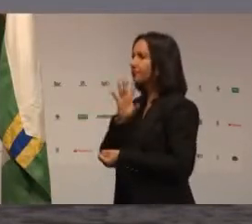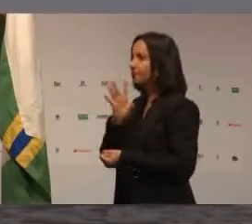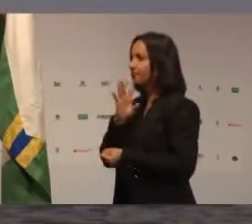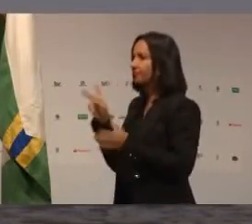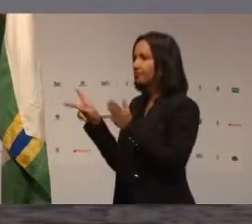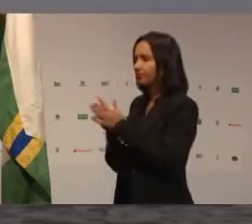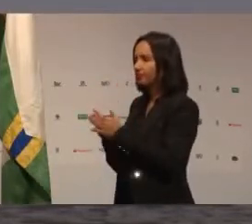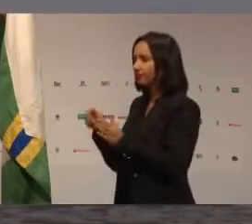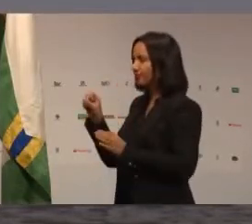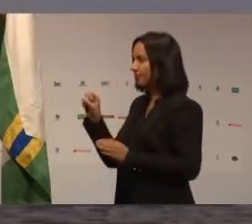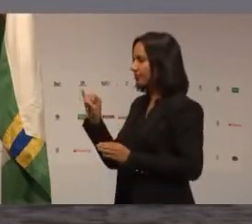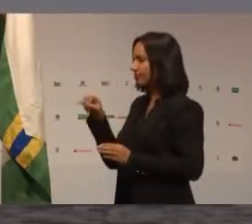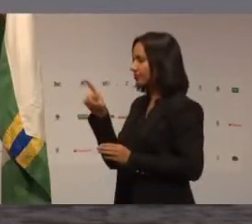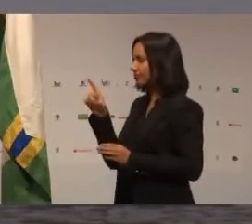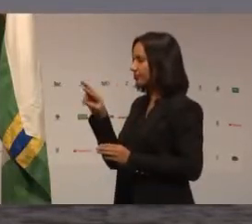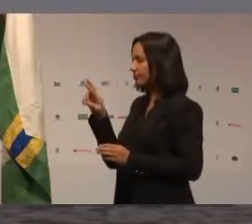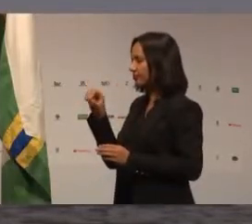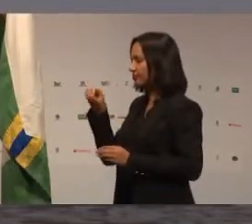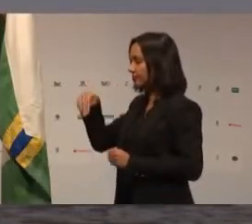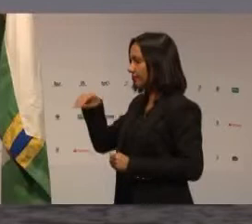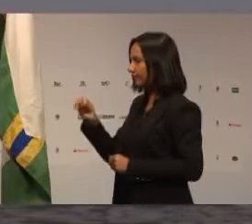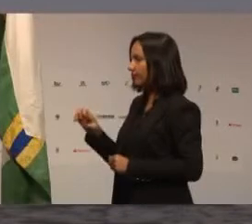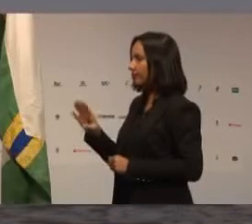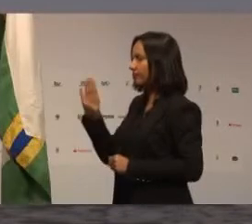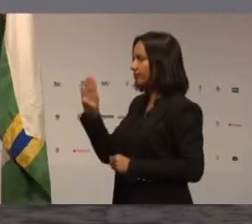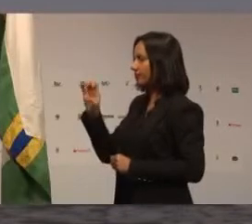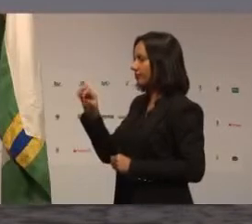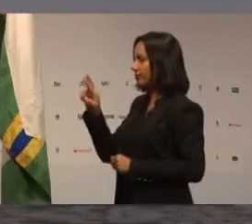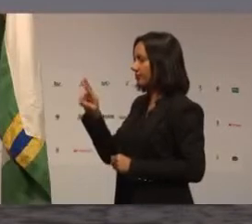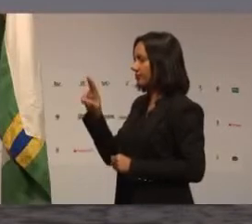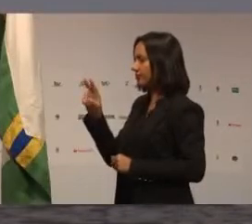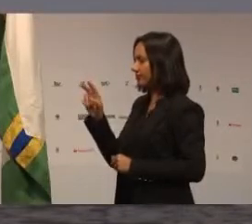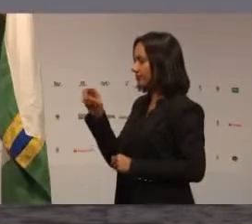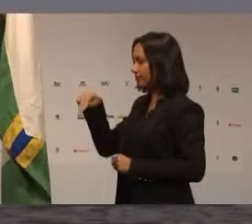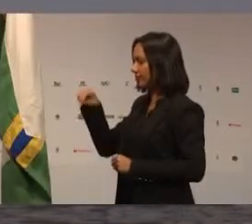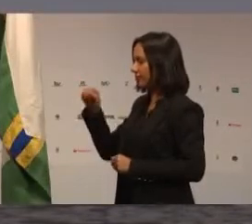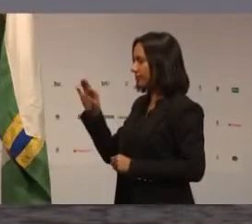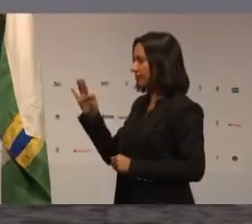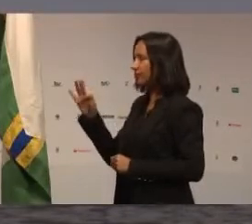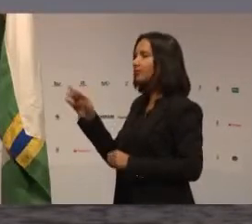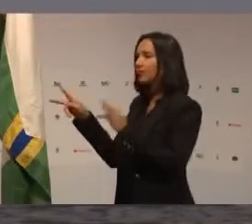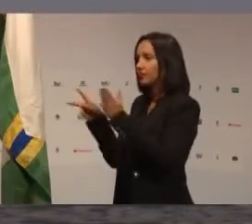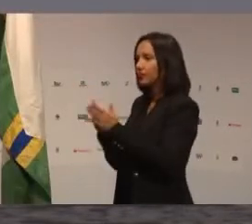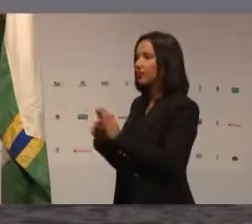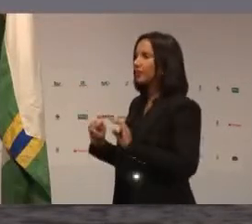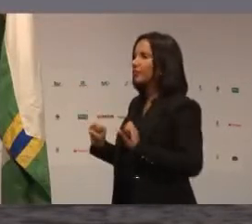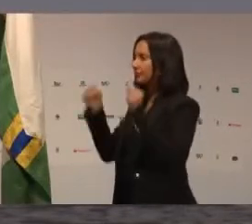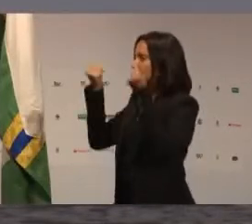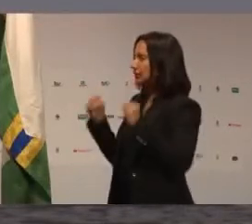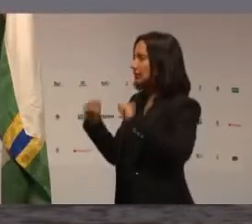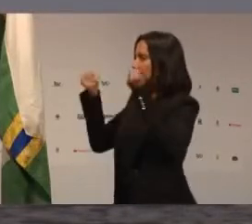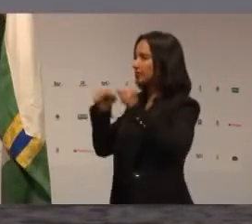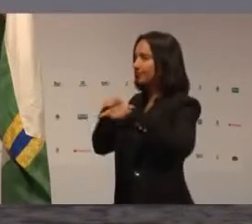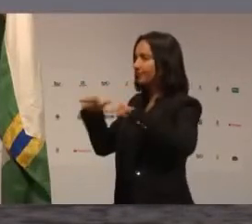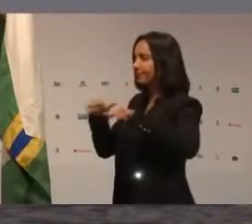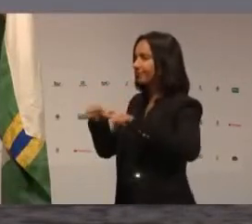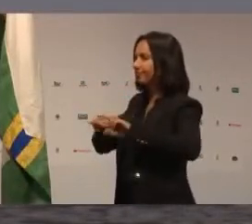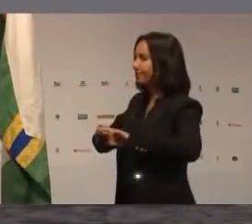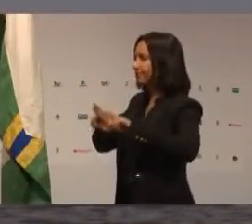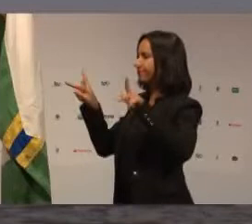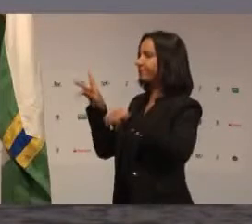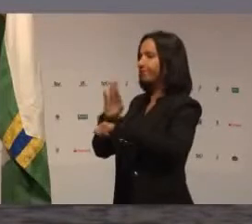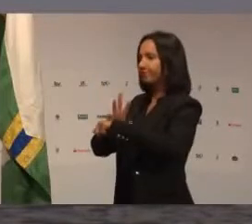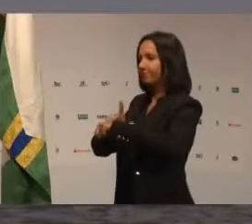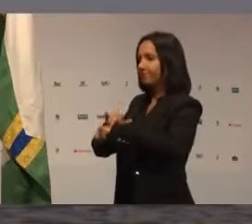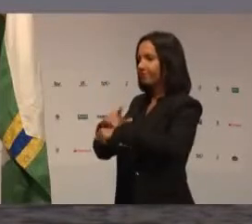de burnout, que é a síndrome resultante do estresse crônico no trabalho, como uma doença diferente